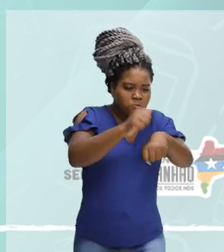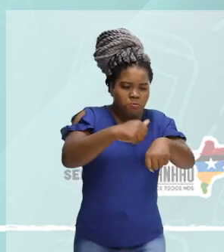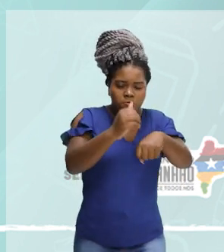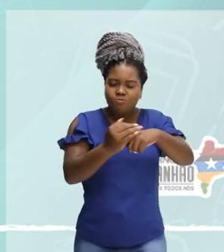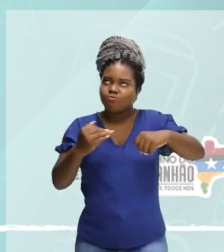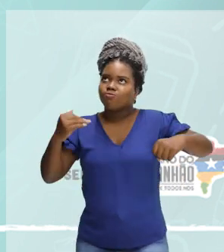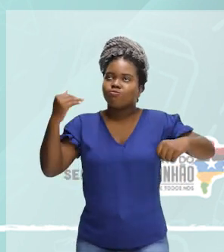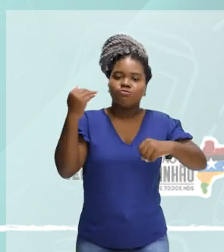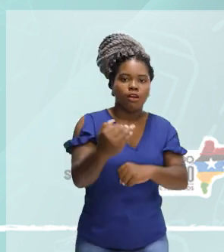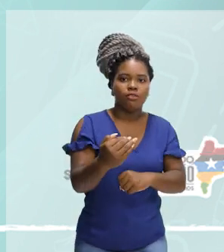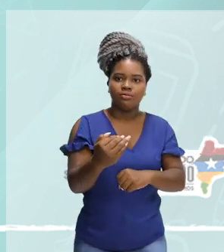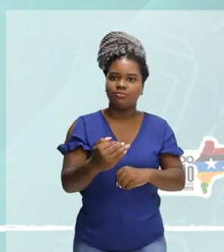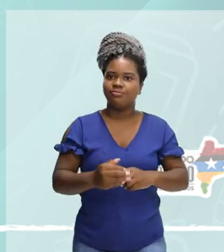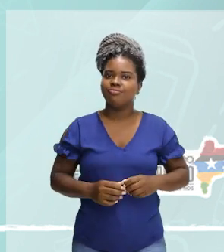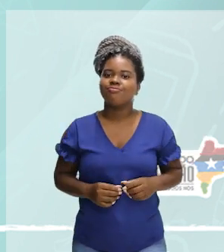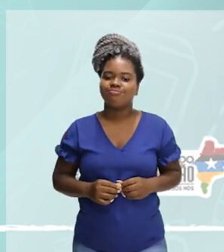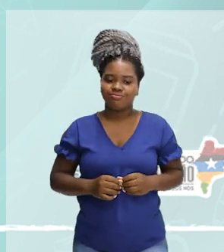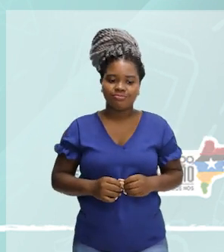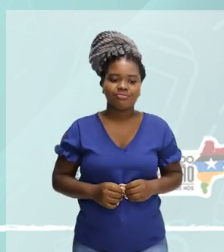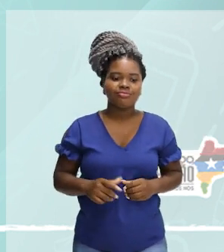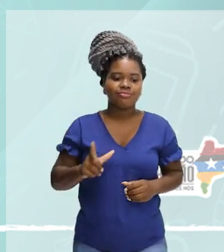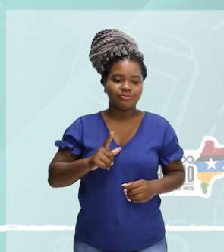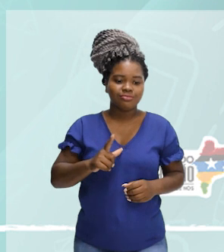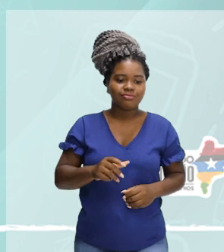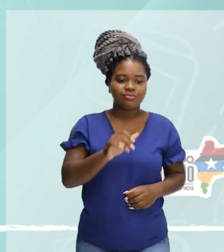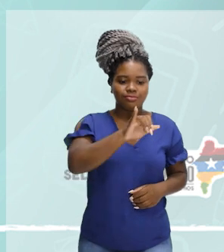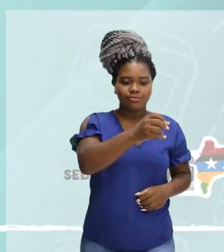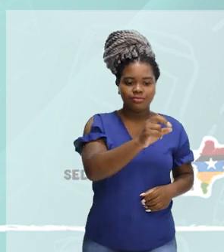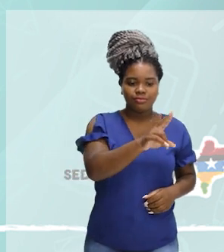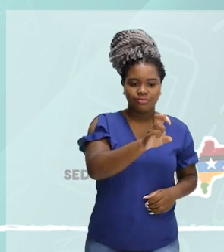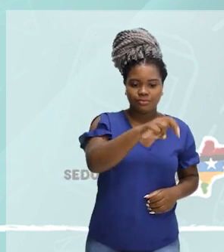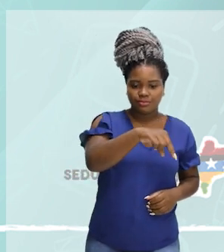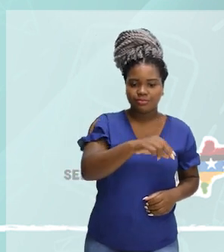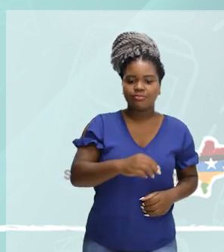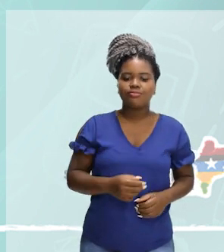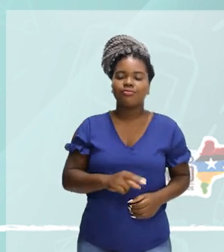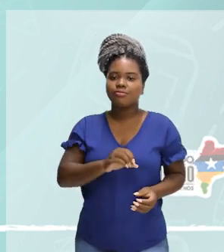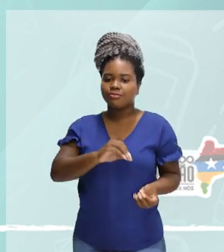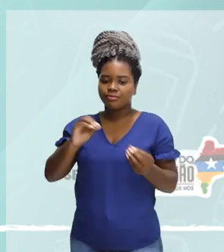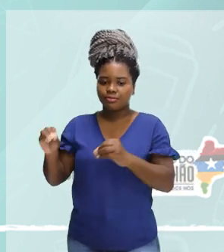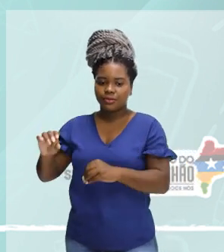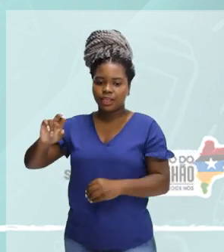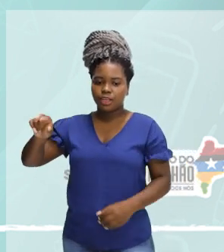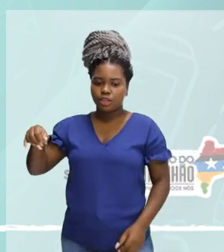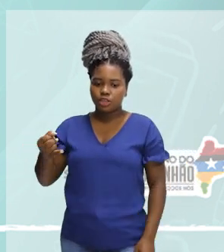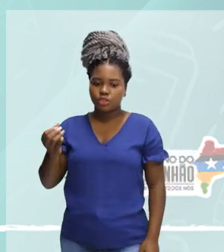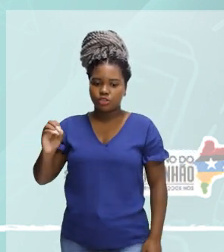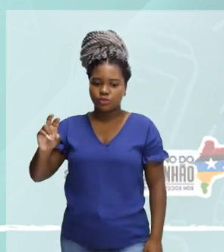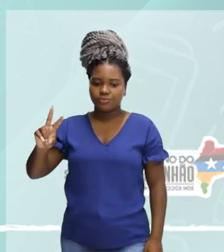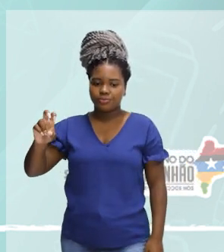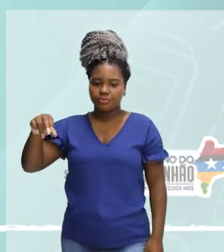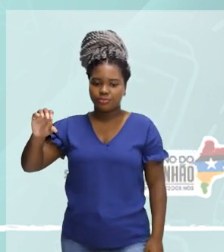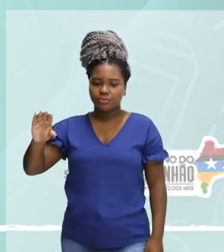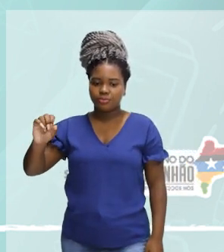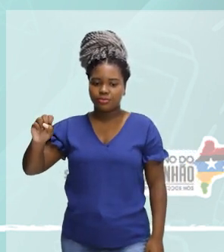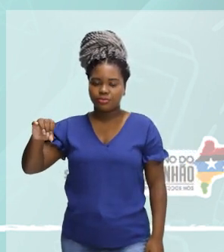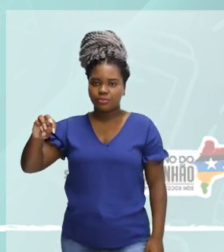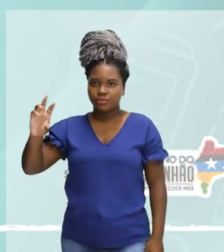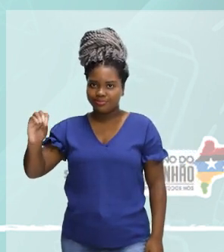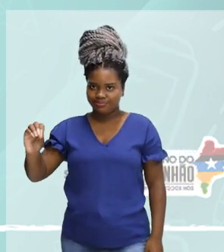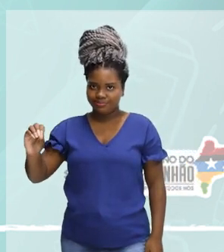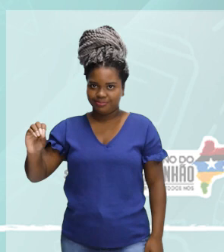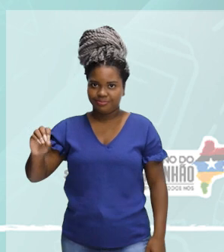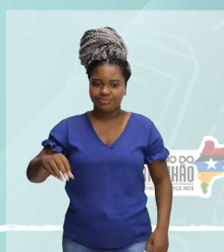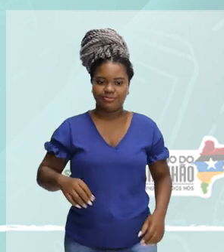tá? Joven, joven. Jovem, jovencíssimo, jovencíssimo.